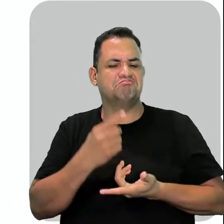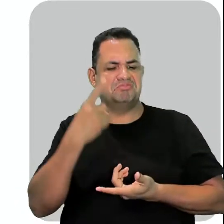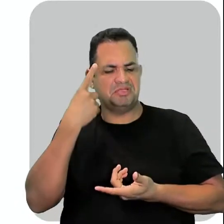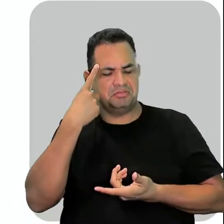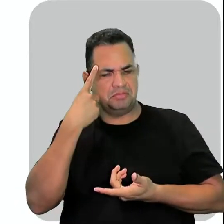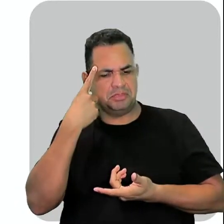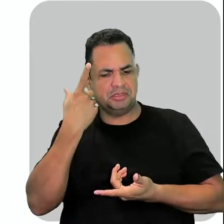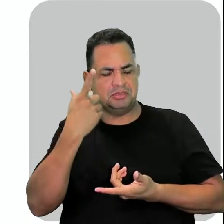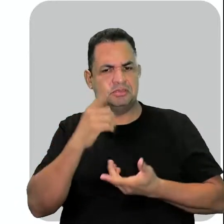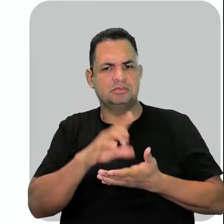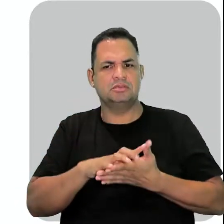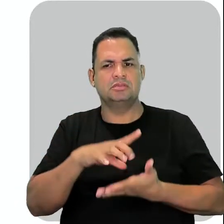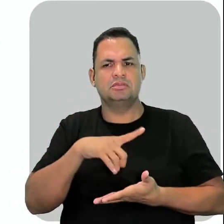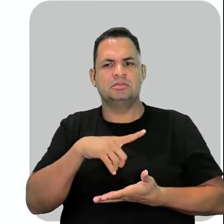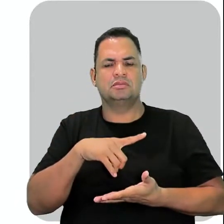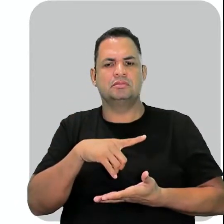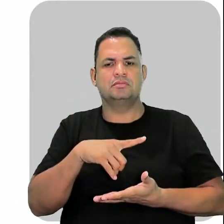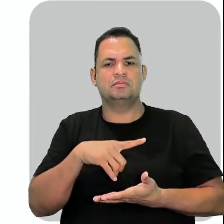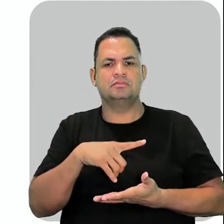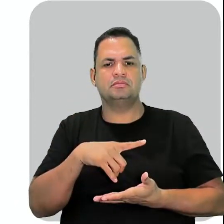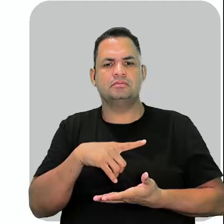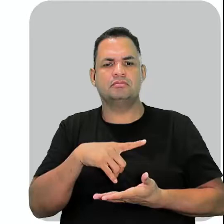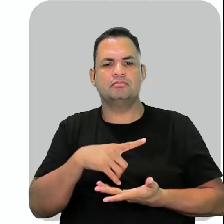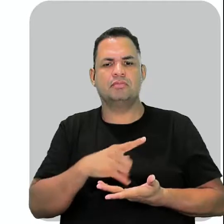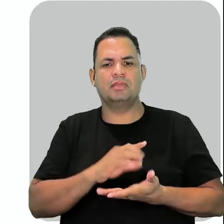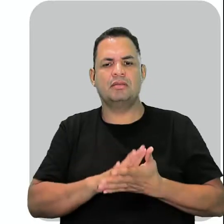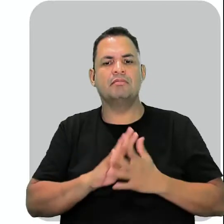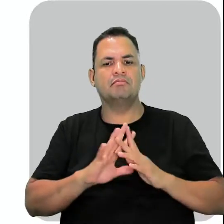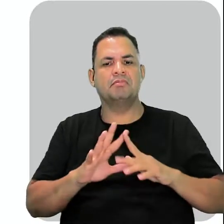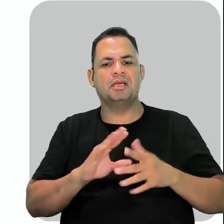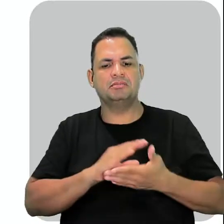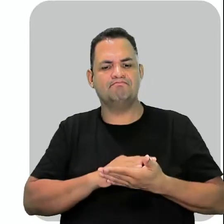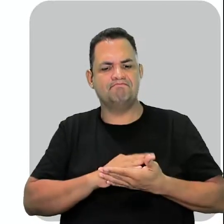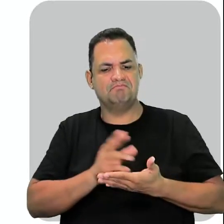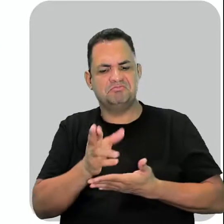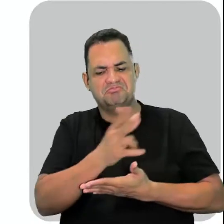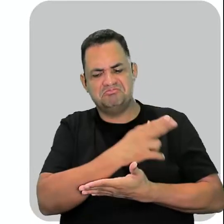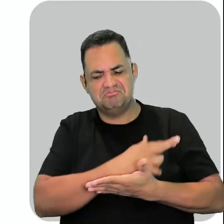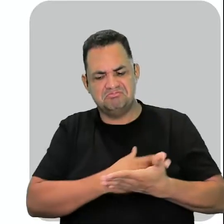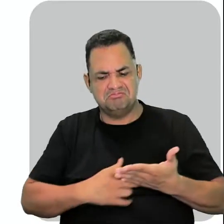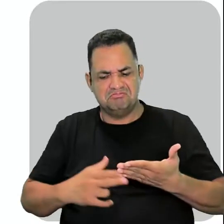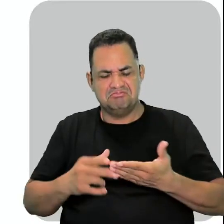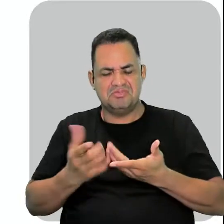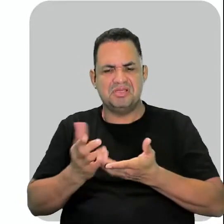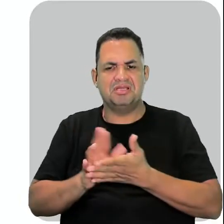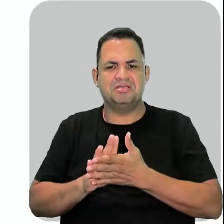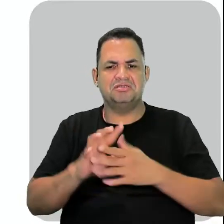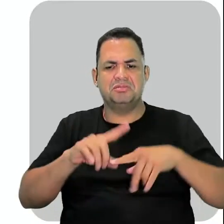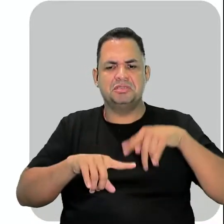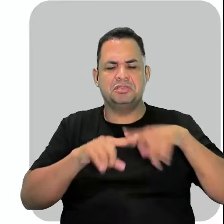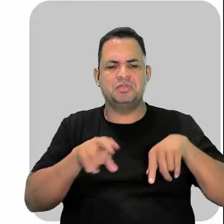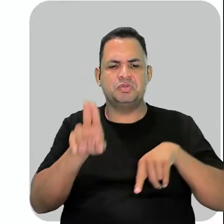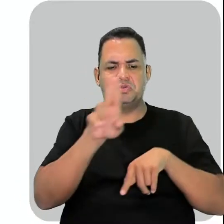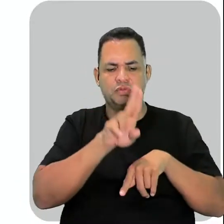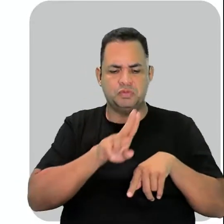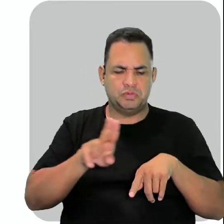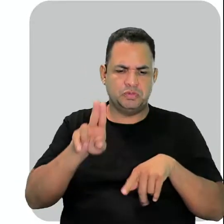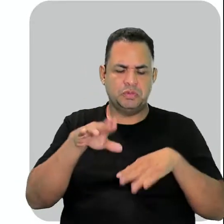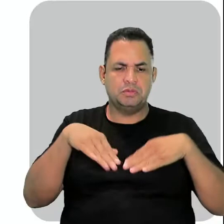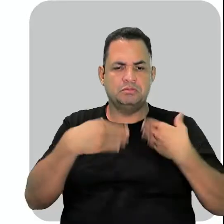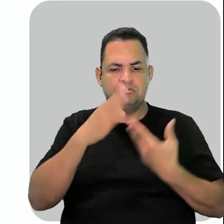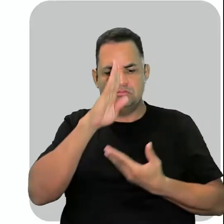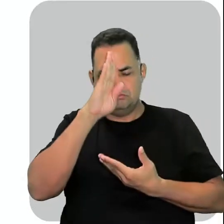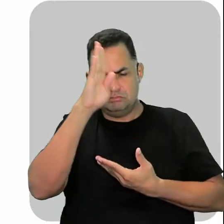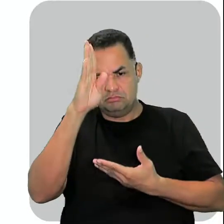plástico. Não quer dizer que tem tudo 100%, mas boa parte dos materiais que nós utilizamos, principalmente quando